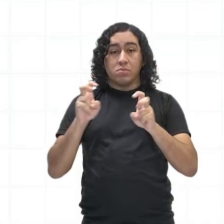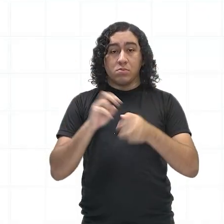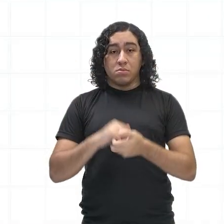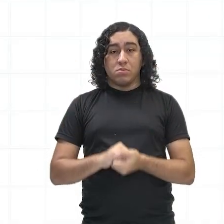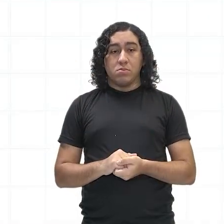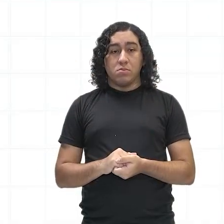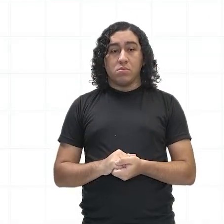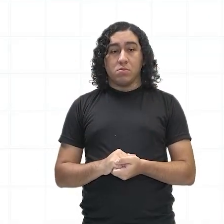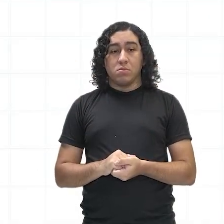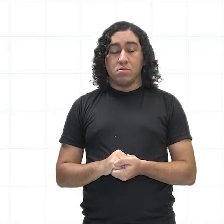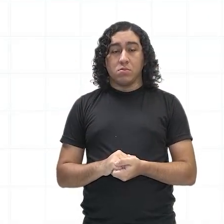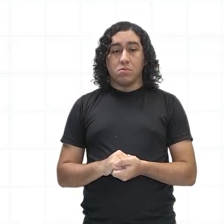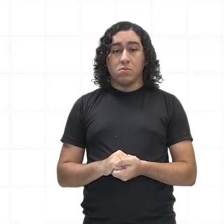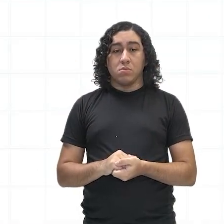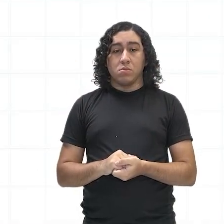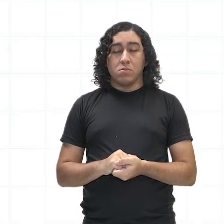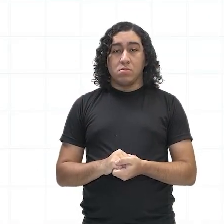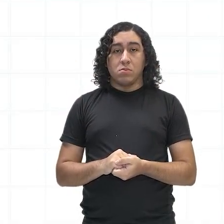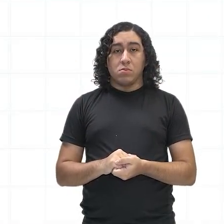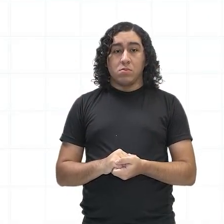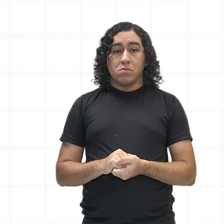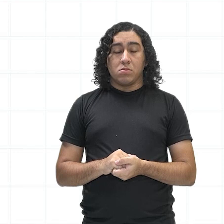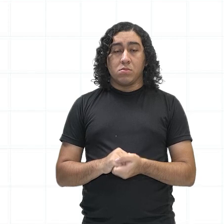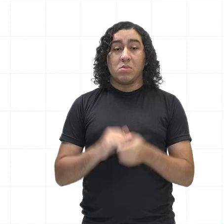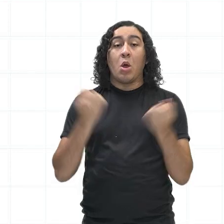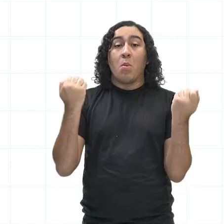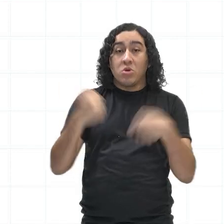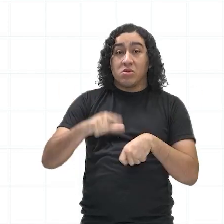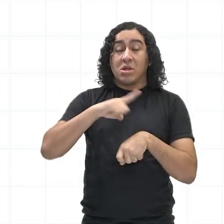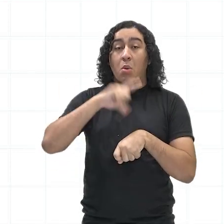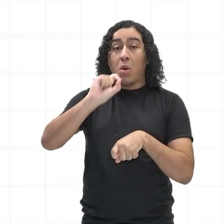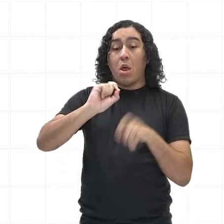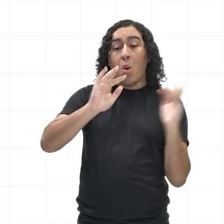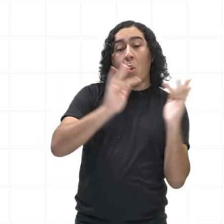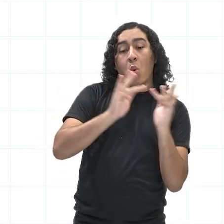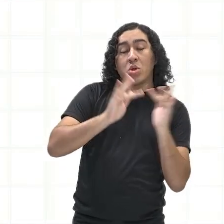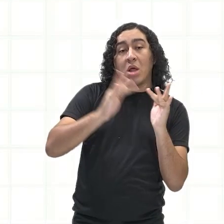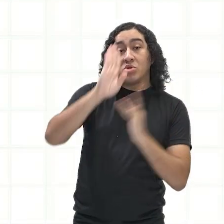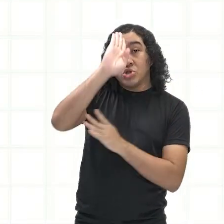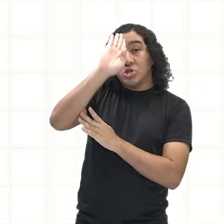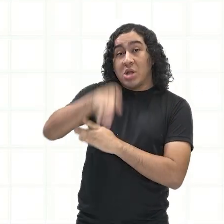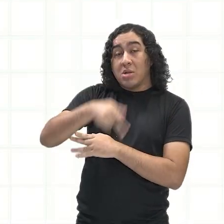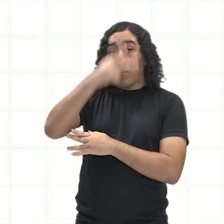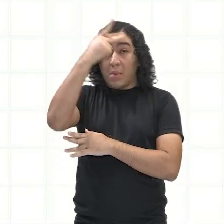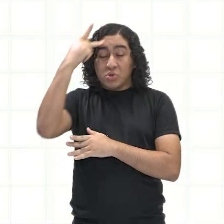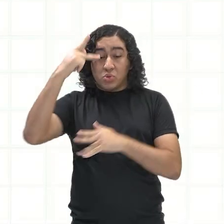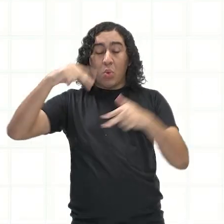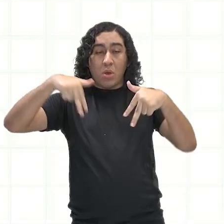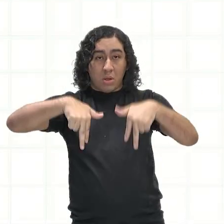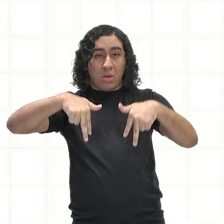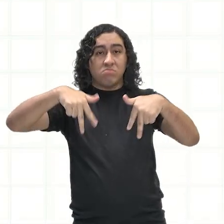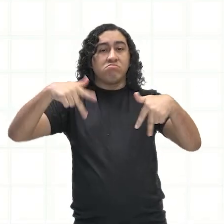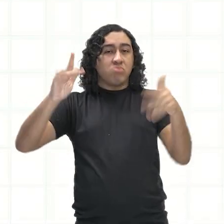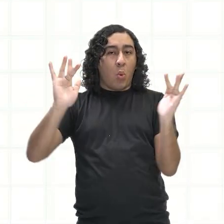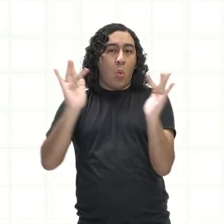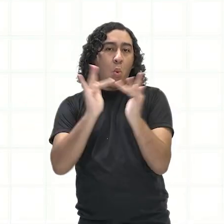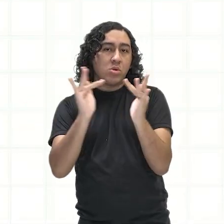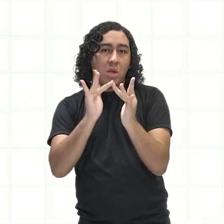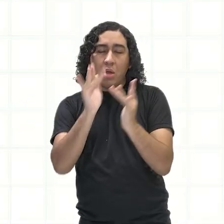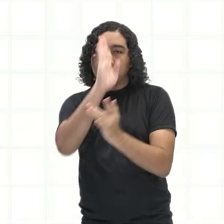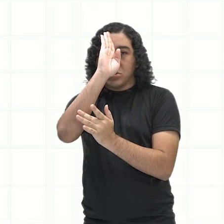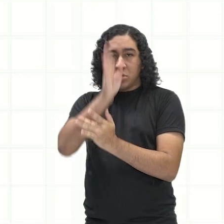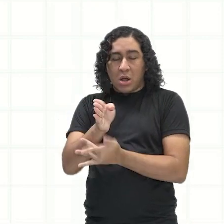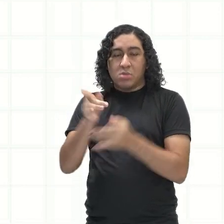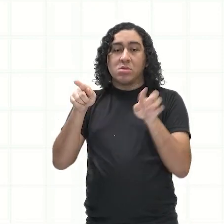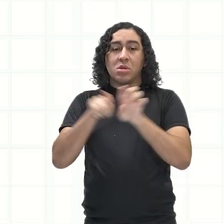herpes aí na nossa próxima imagem. Então, olha aí, transmitida por meio do contato direto, pessoa para pessoa, né? E também